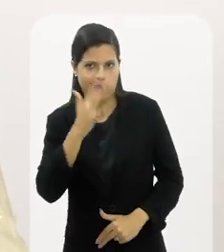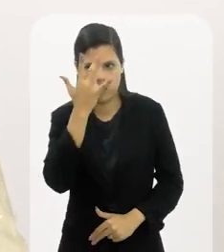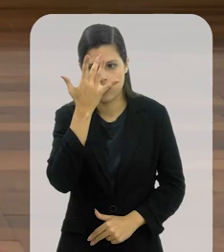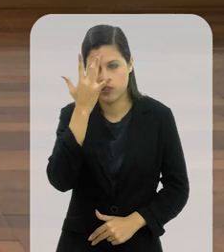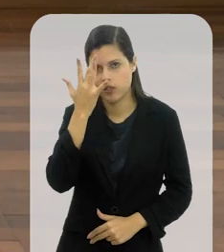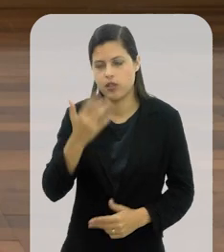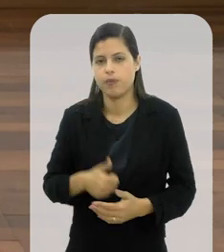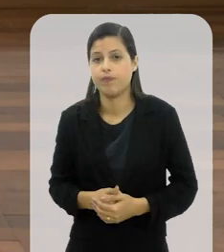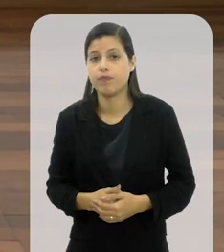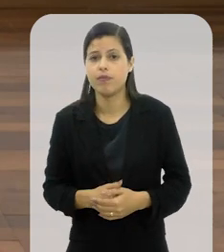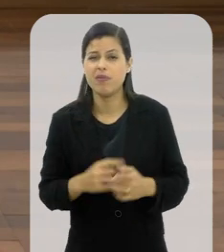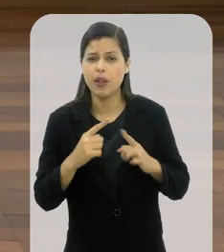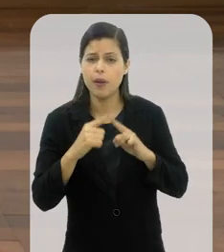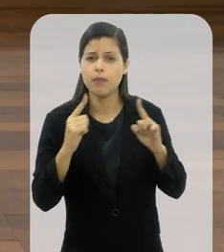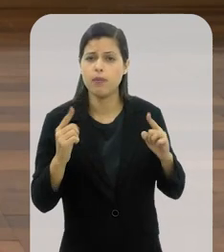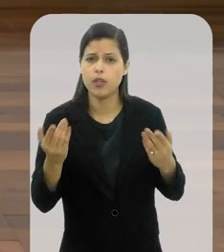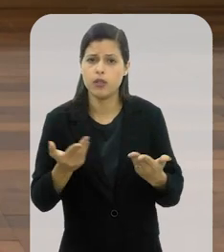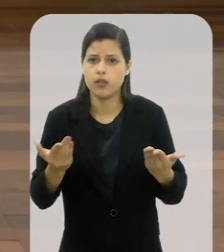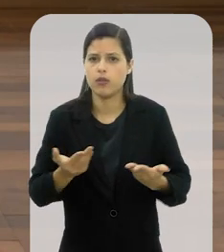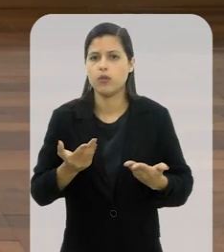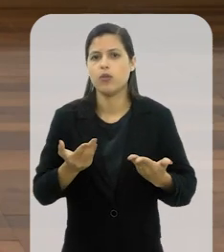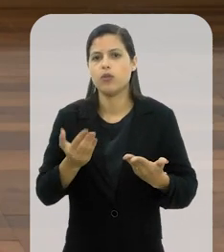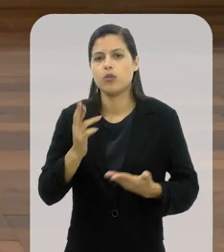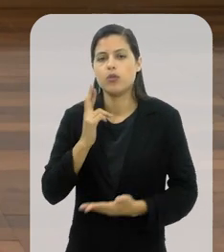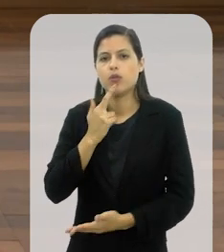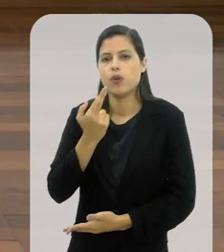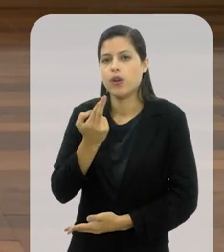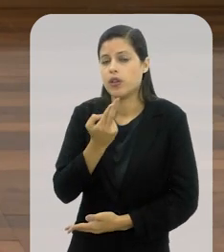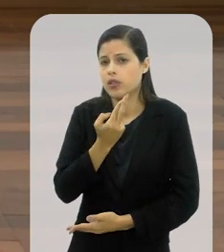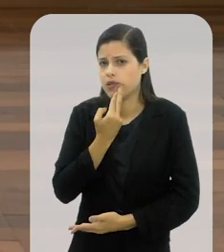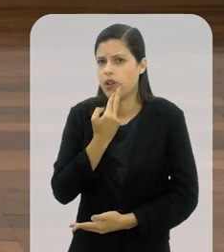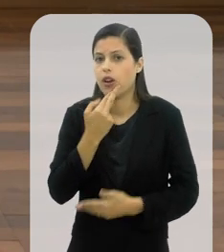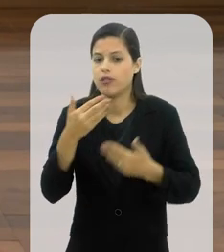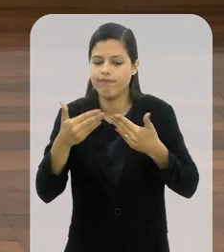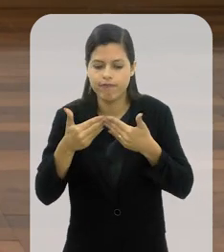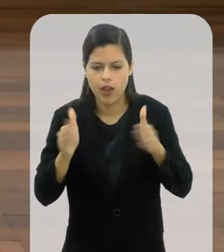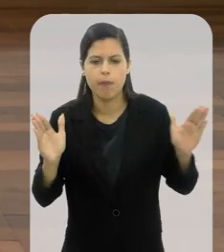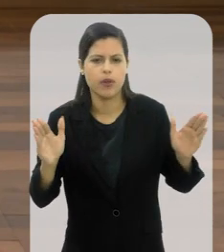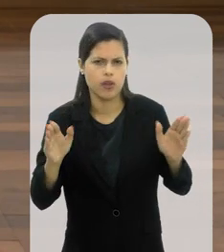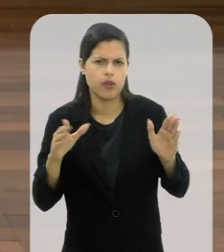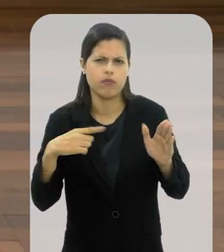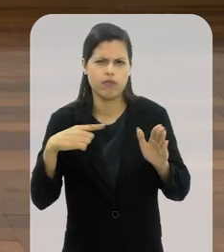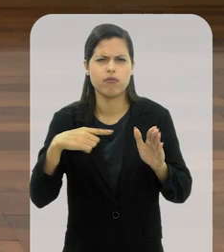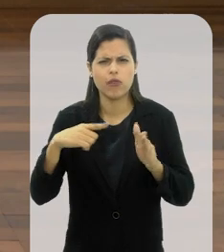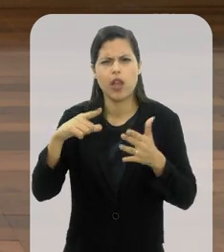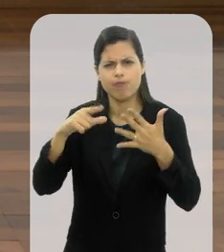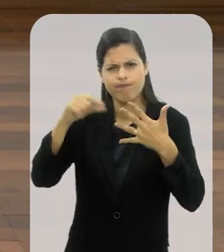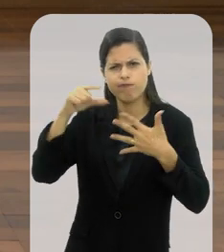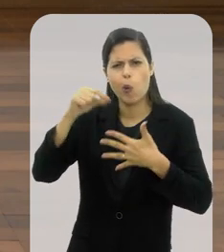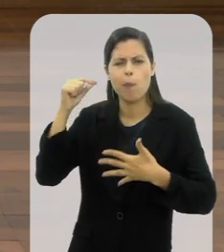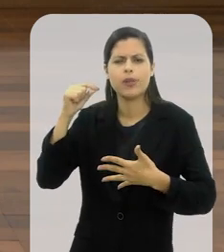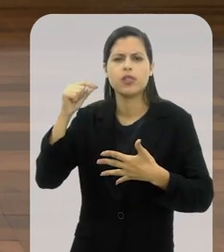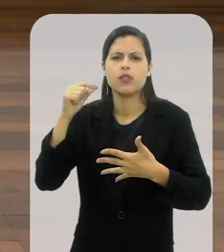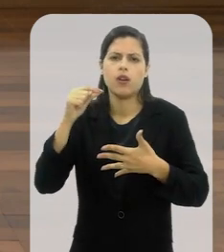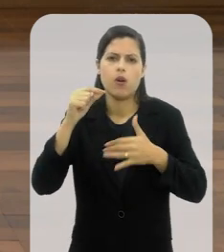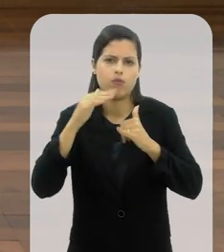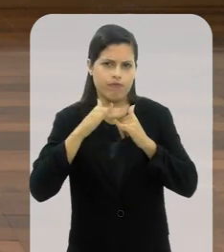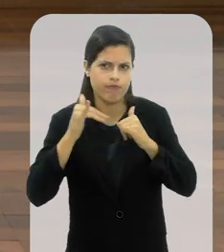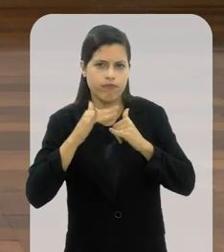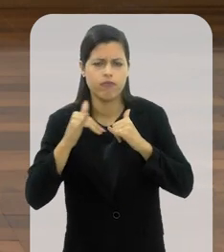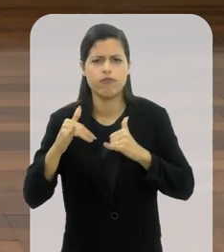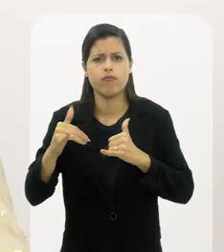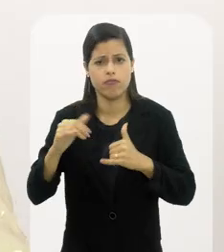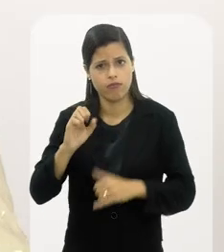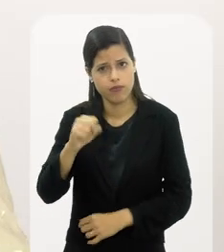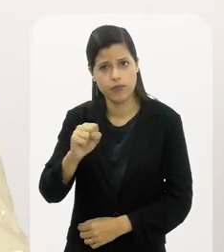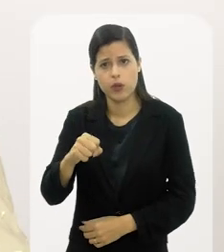Krishna. Mas hoje em dia os restaurantes abriram muito mais para esse tipo de alimentação, né? Hoje você tem